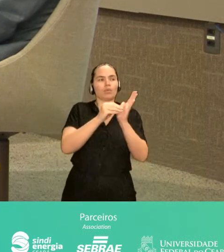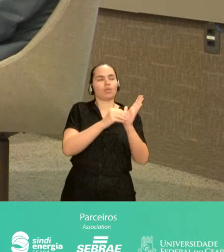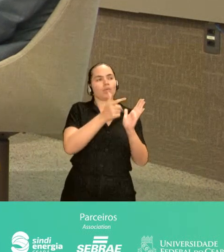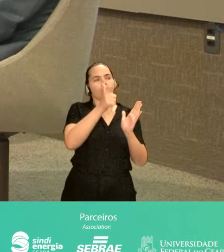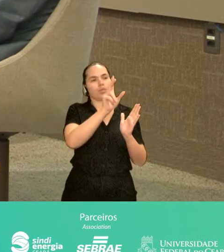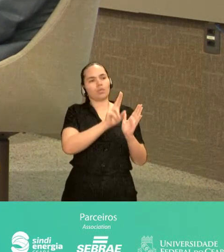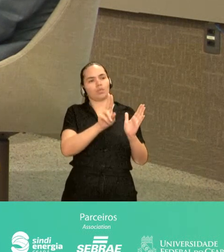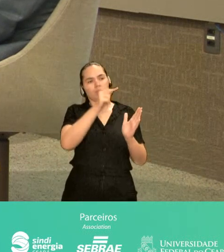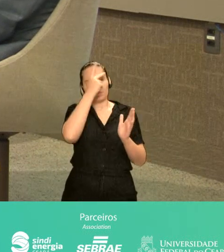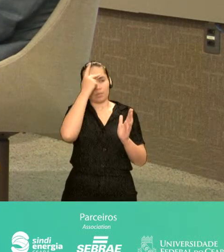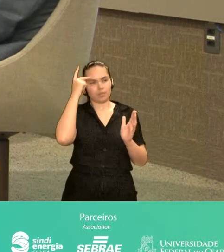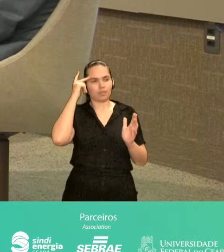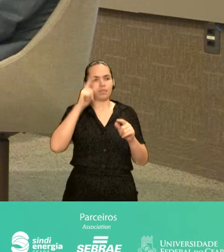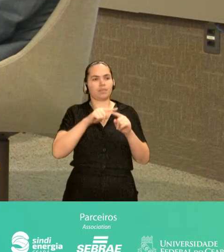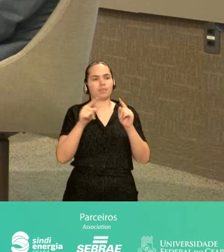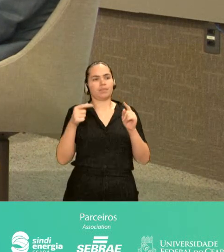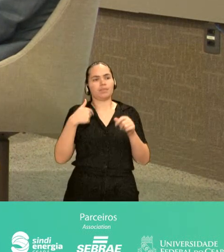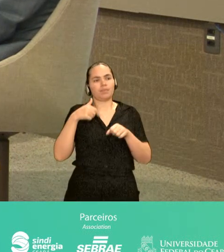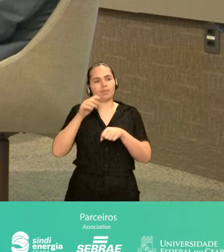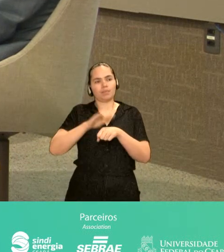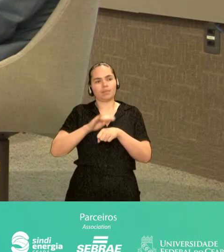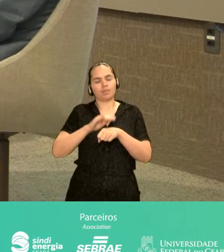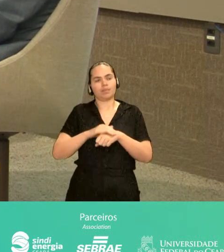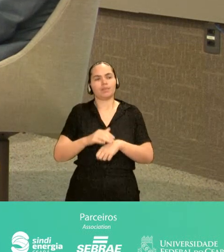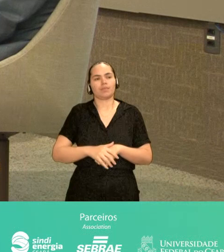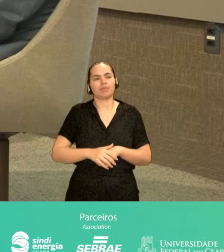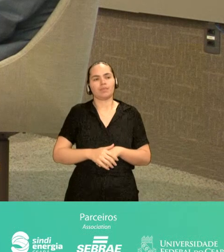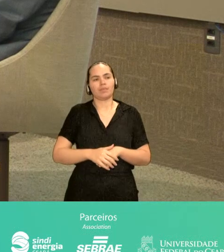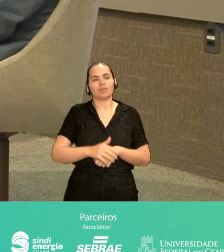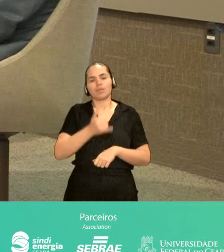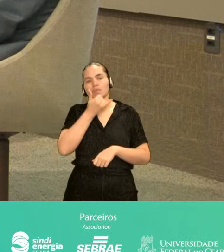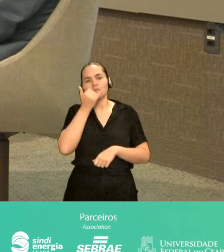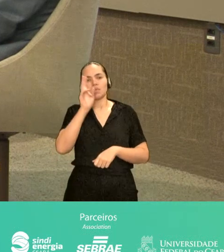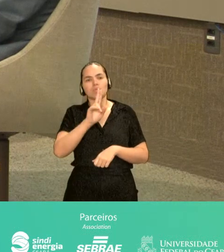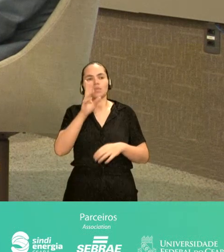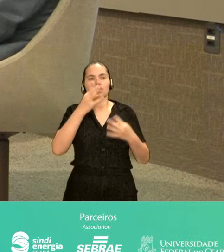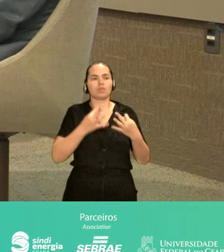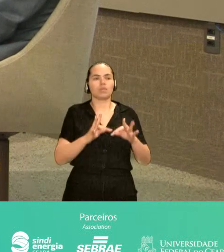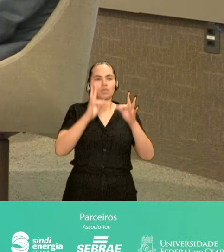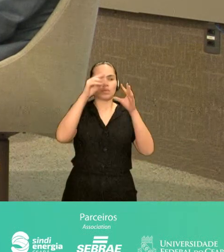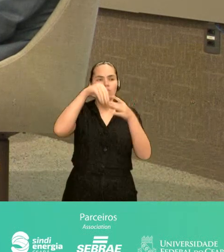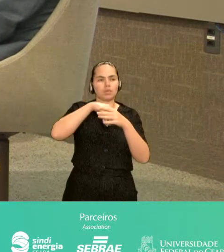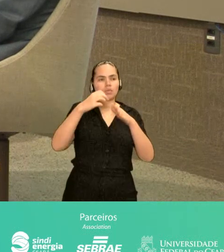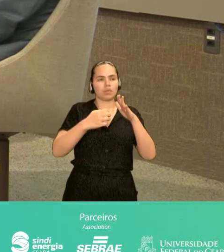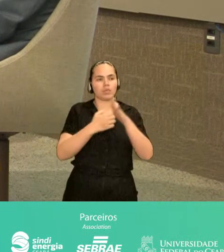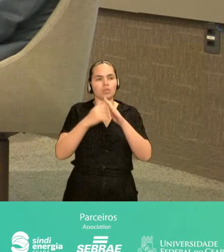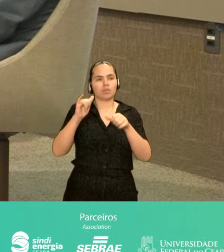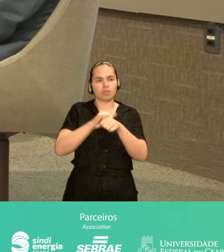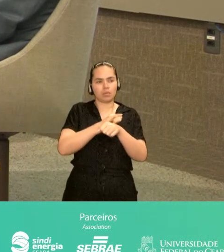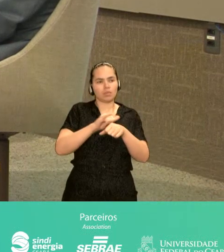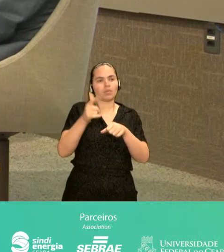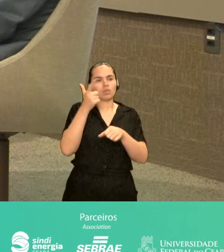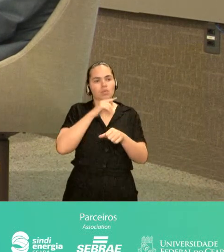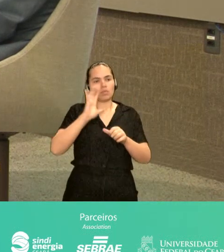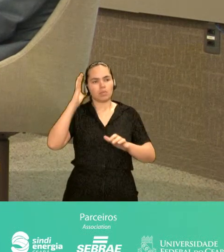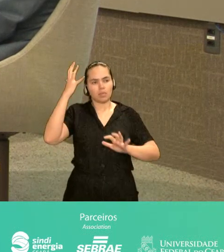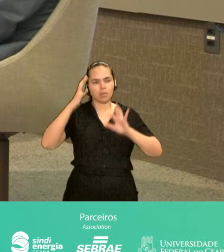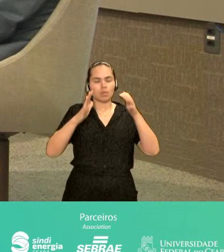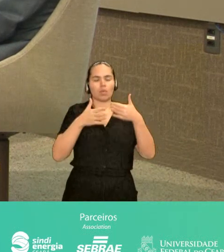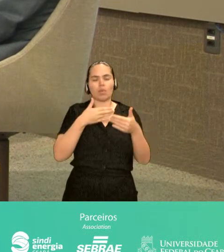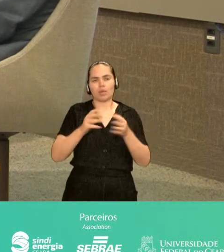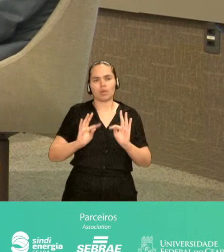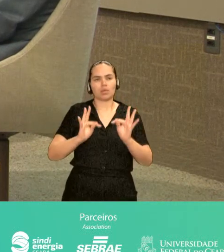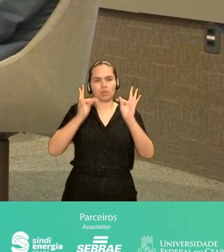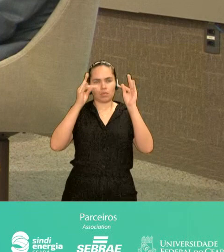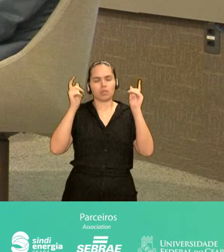a população. the Mas water eu acho that que, will independente da tecnologia das empresas, would há soluções para isso, né? make Eu acho que population qualquer suffer tecnologia é